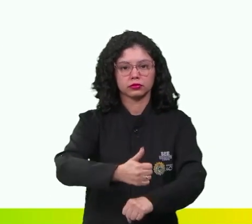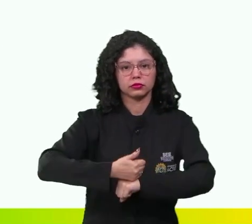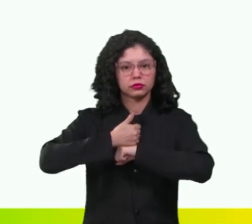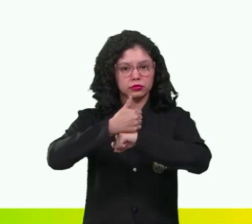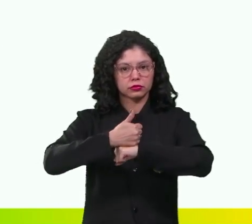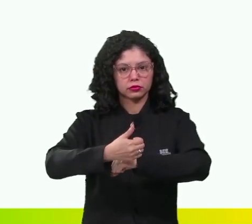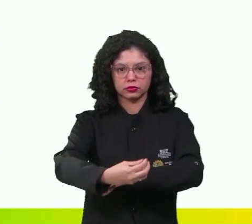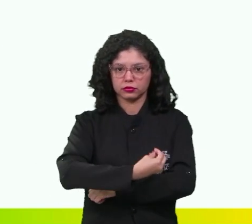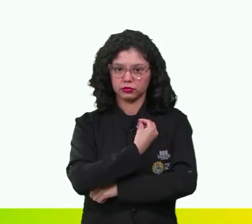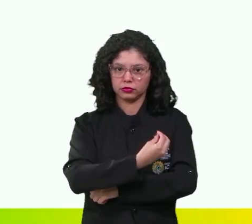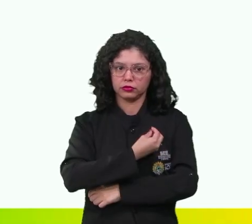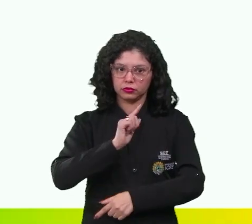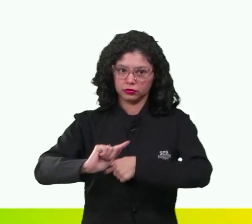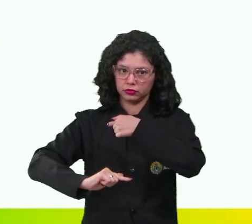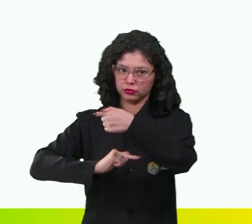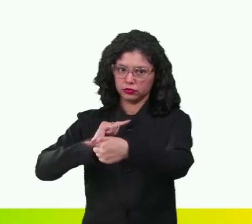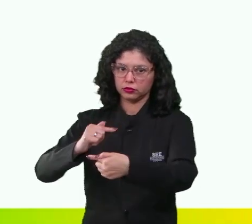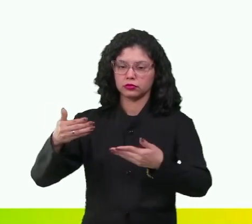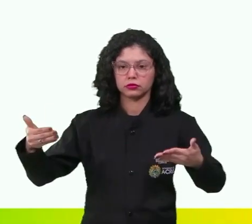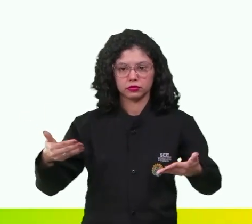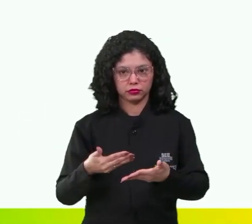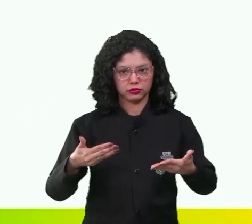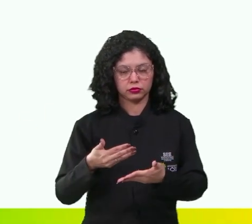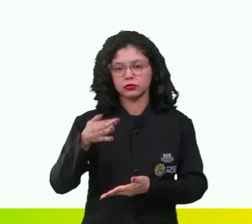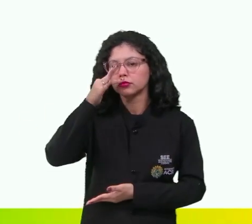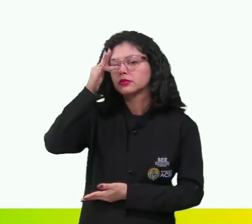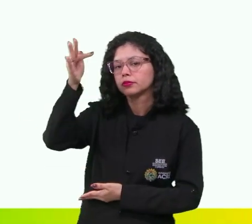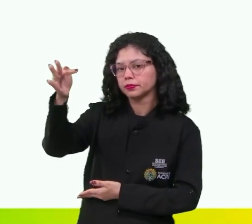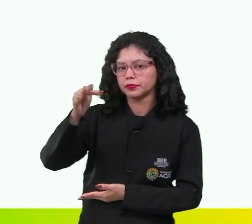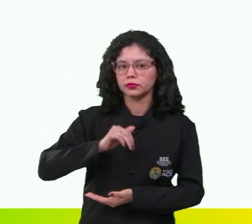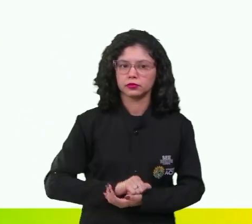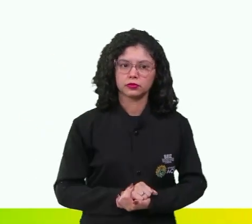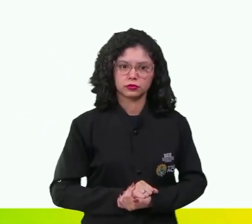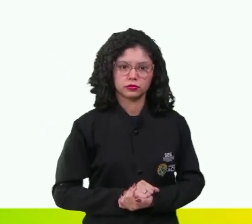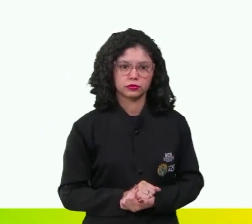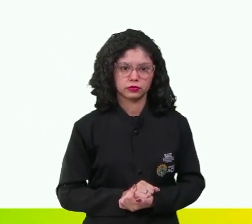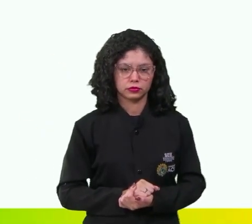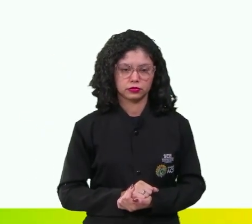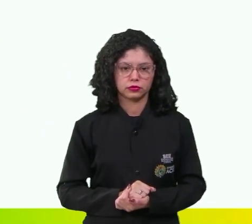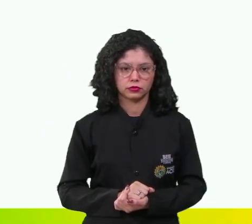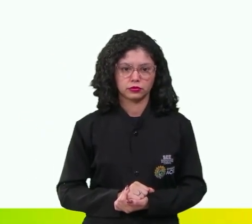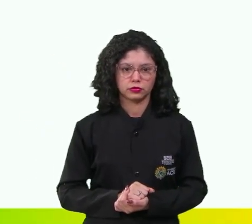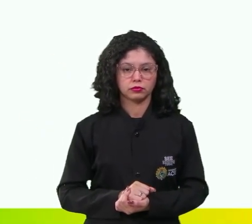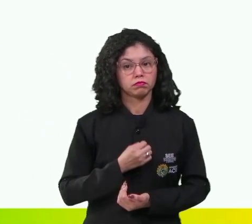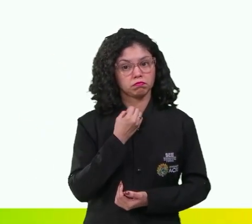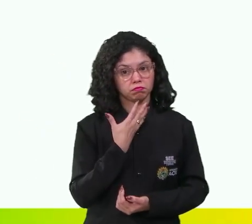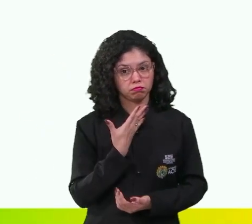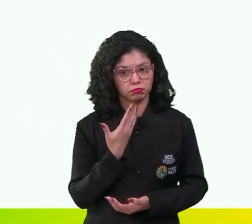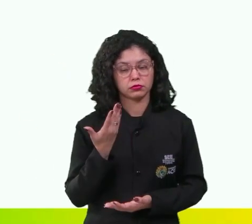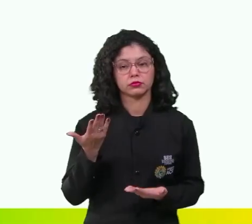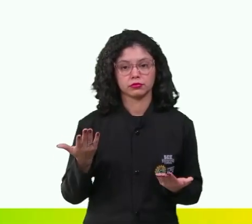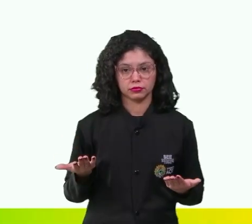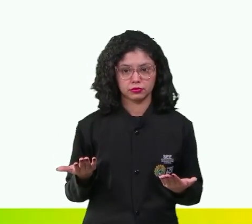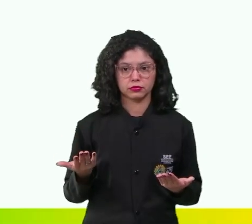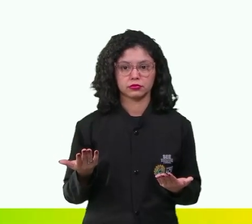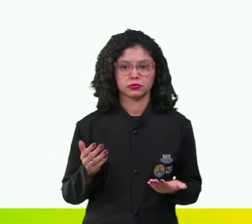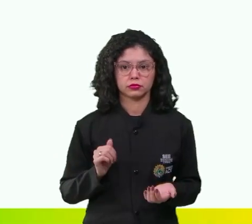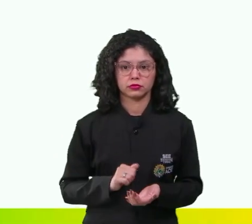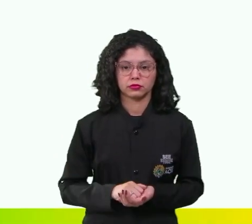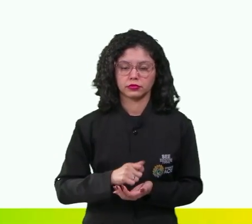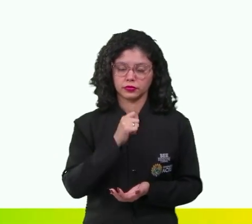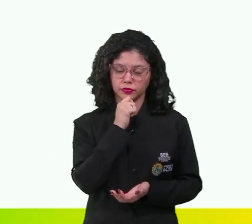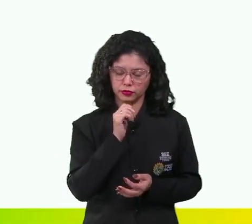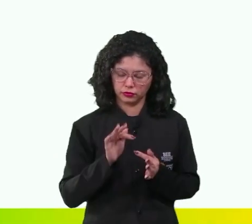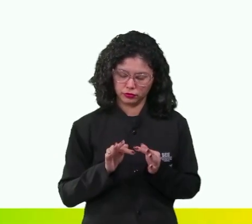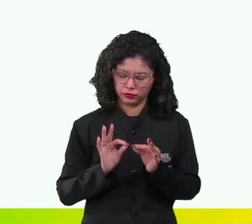assegurando a qualidade de vida para as gerações atuais e futuras. Bom, aqui, apesar de